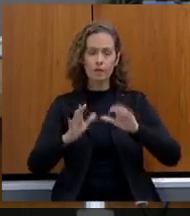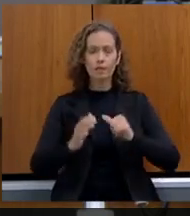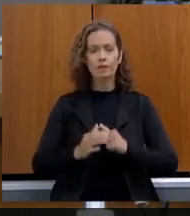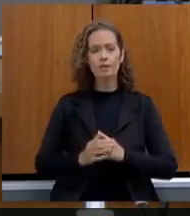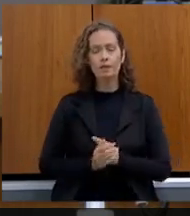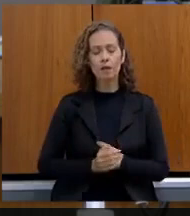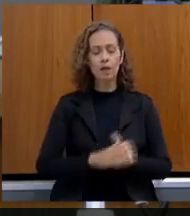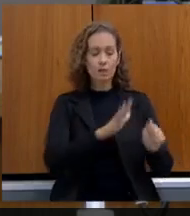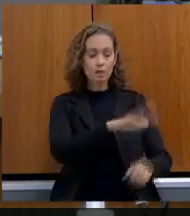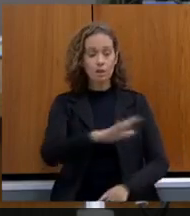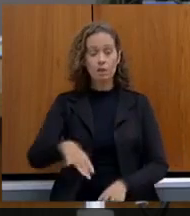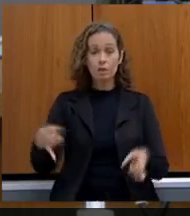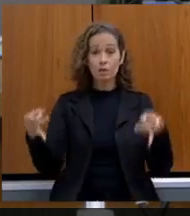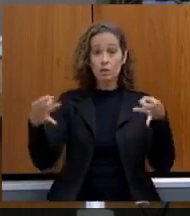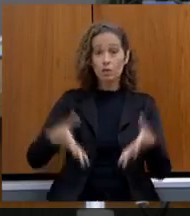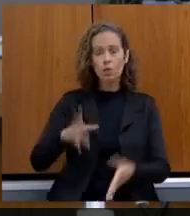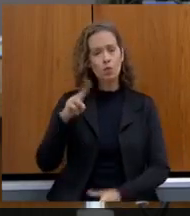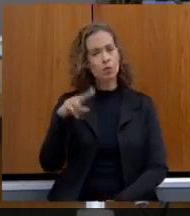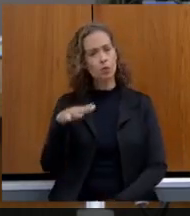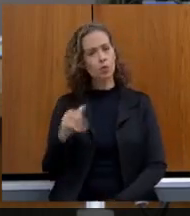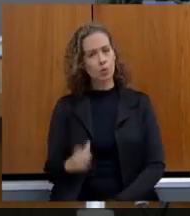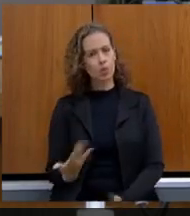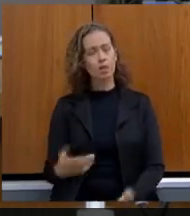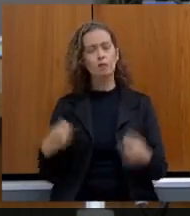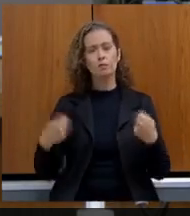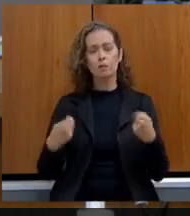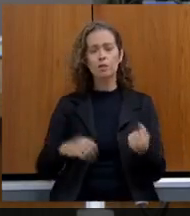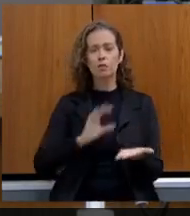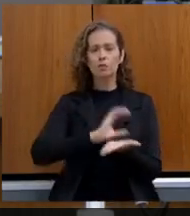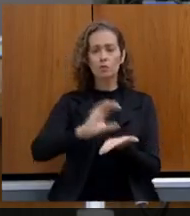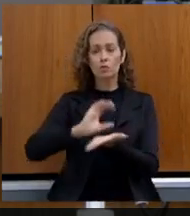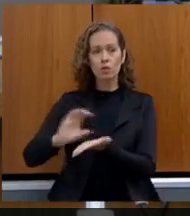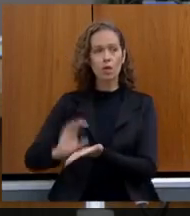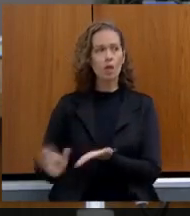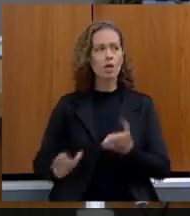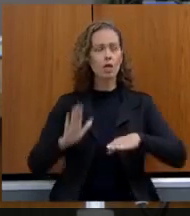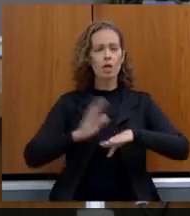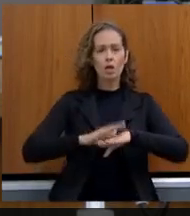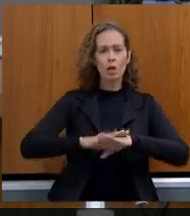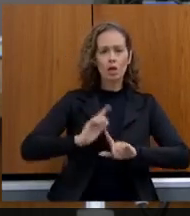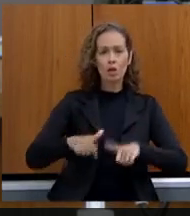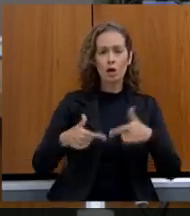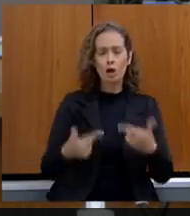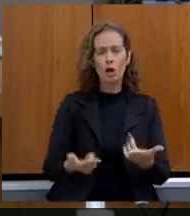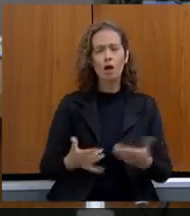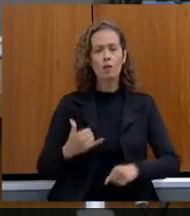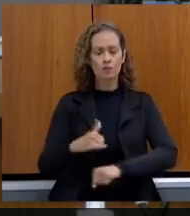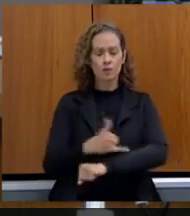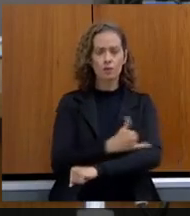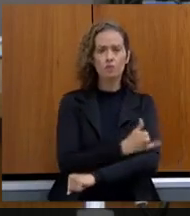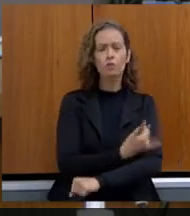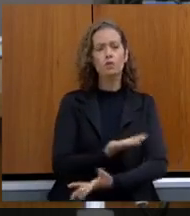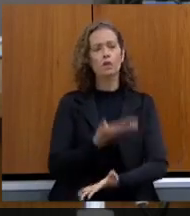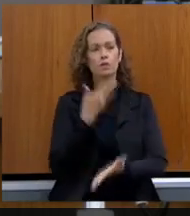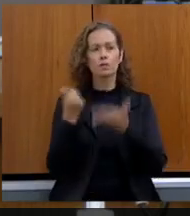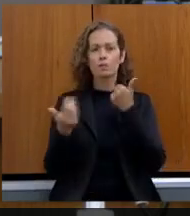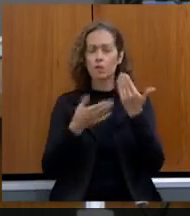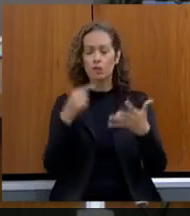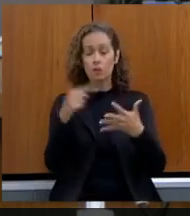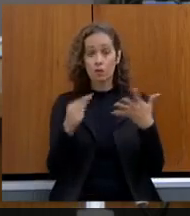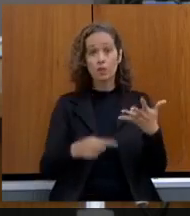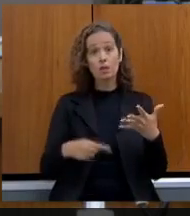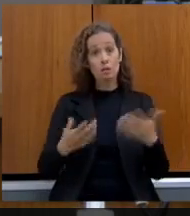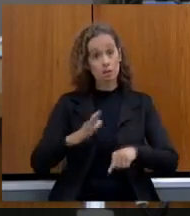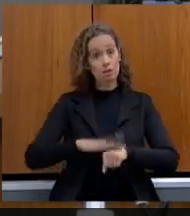jamais desistiu das nossas crianças é necessário o recurso é necessário obras de infraestrutura é necessário melhorias serão